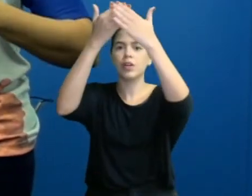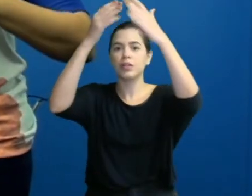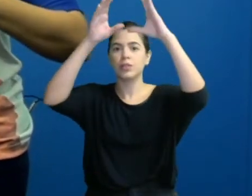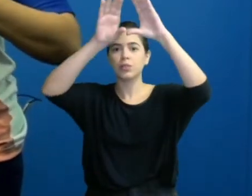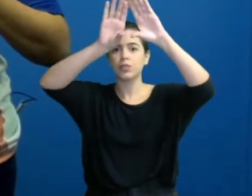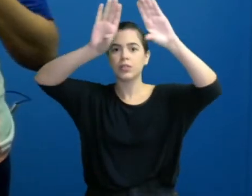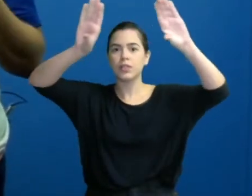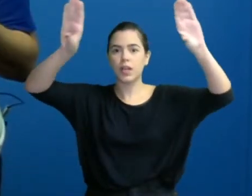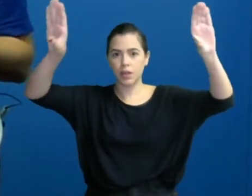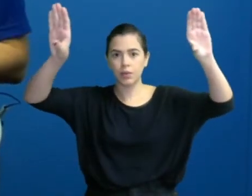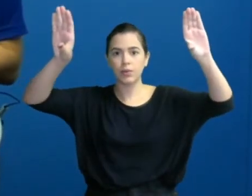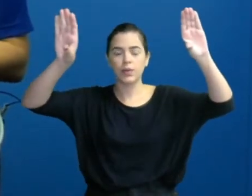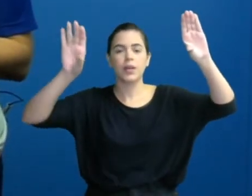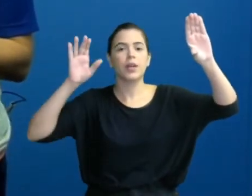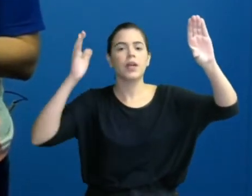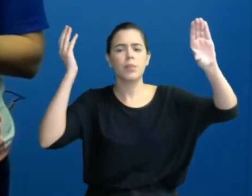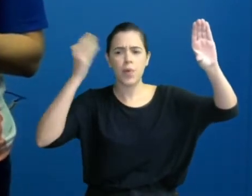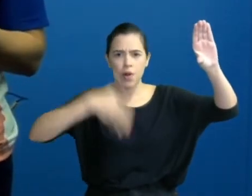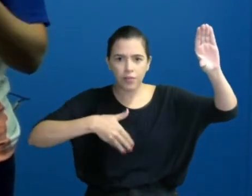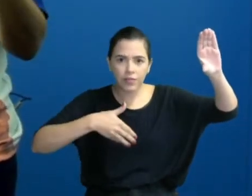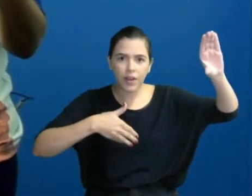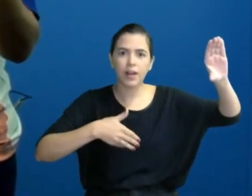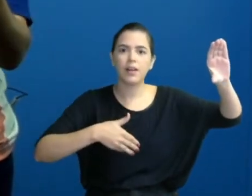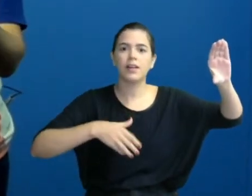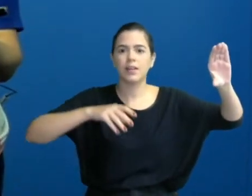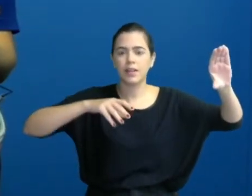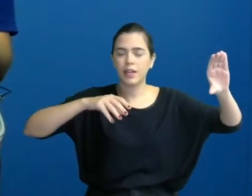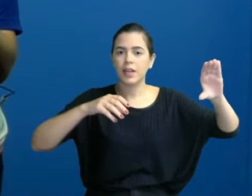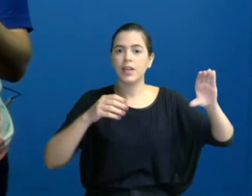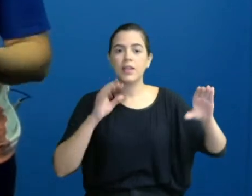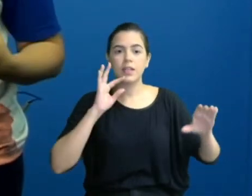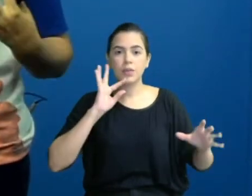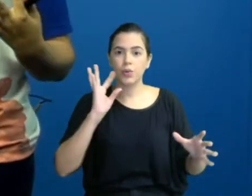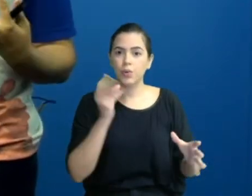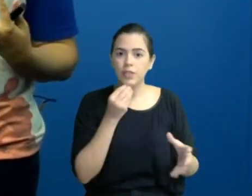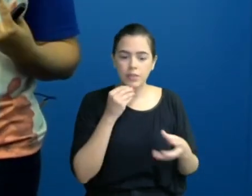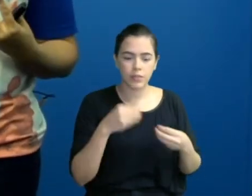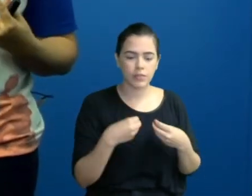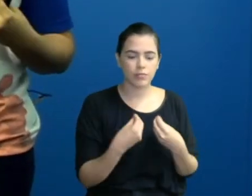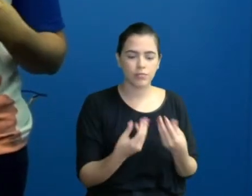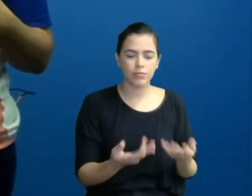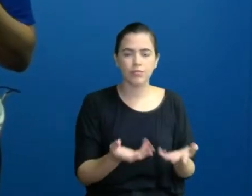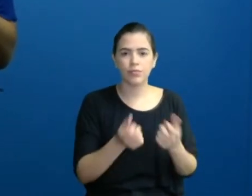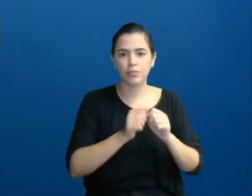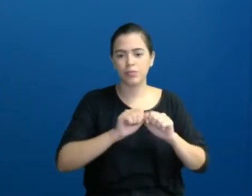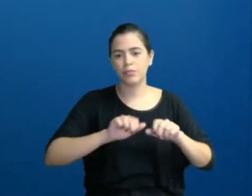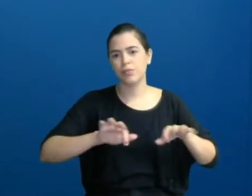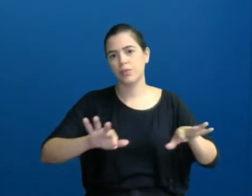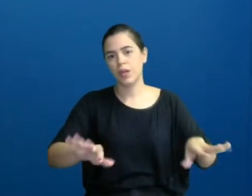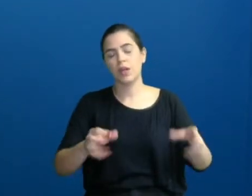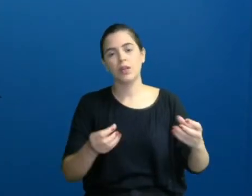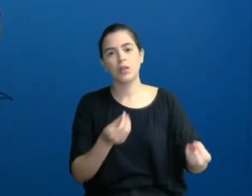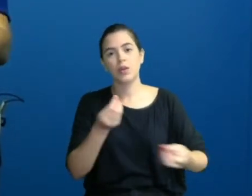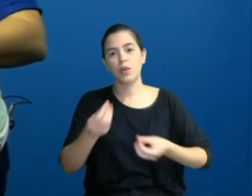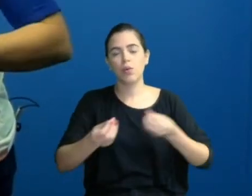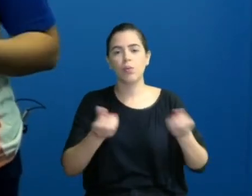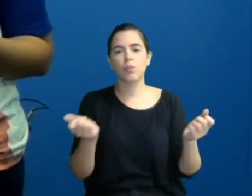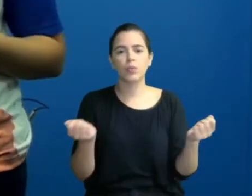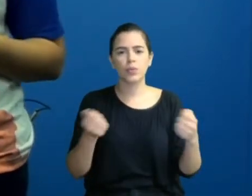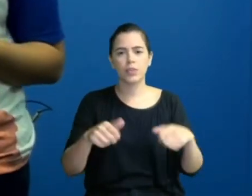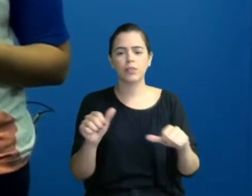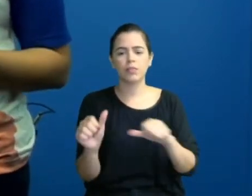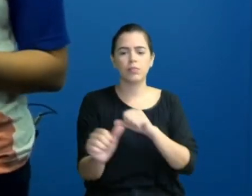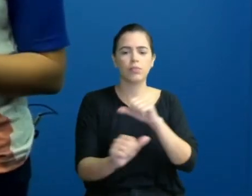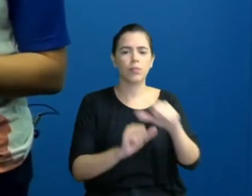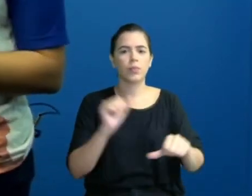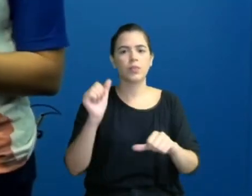comprovar a teoria dele e trazer esse conhecimento a mais para a humanidade de como conseguir se antecipar às